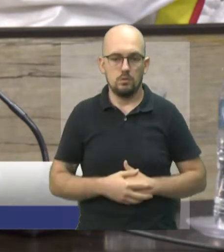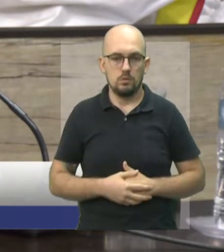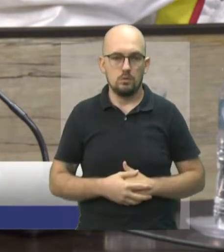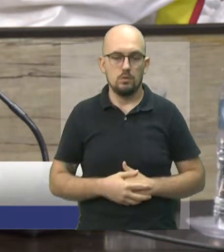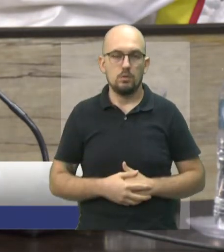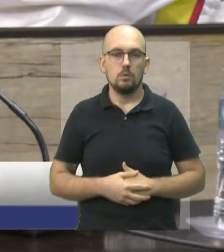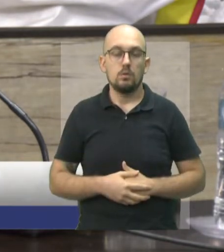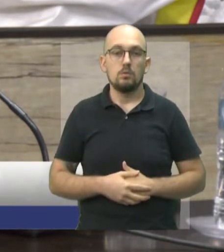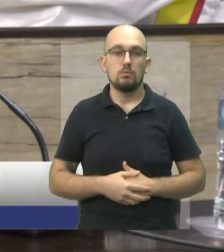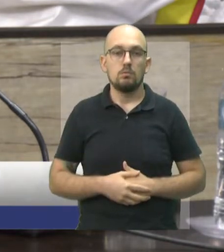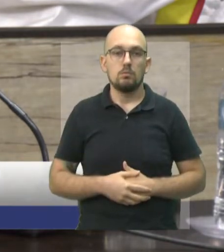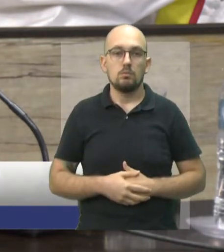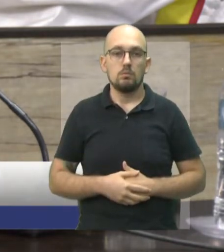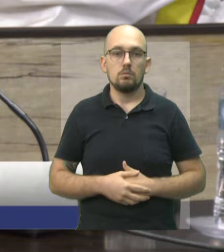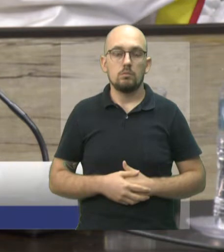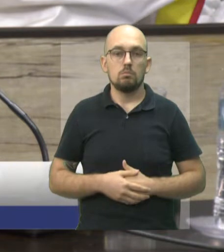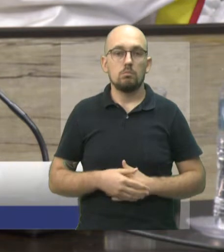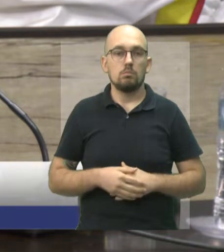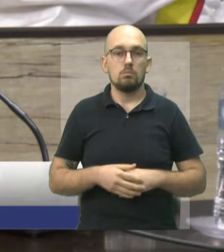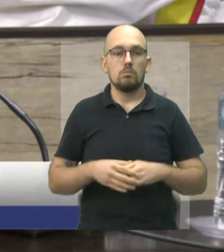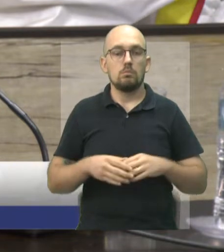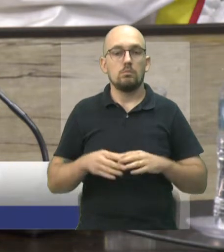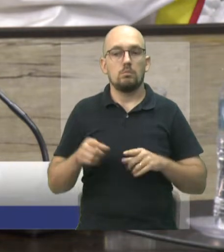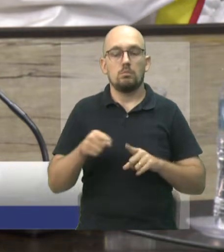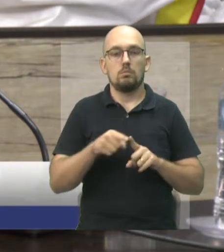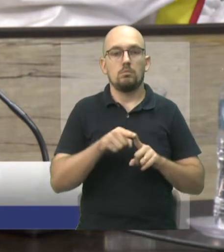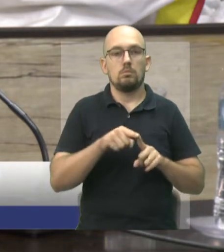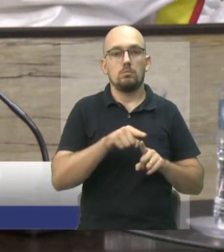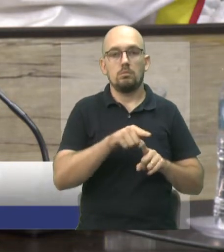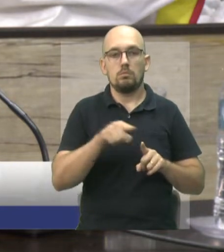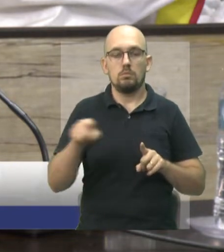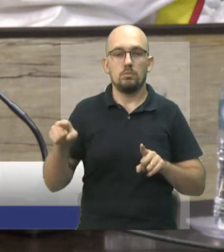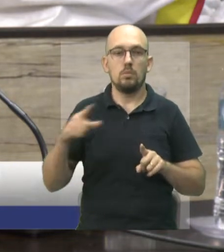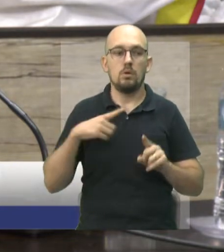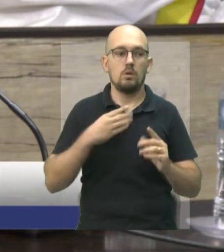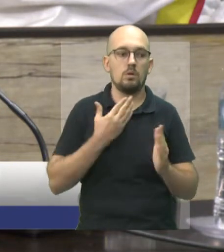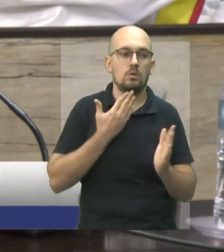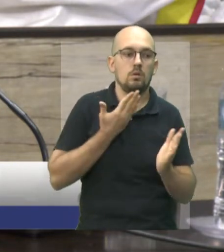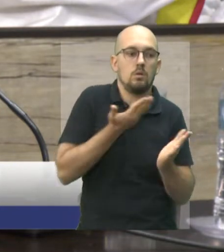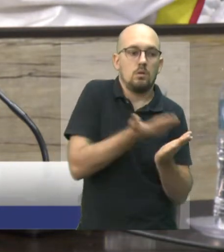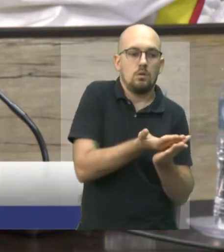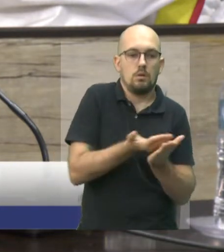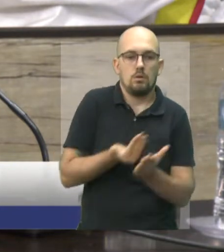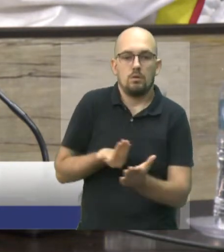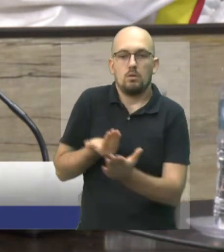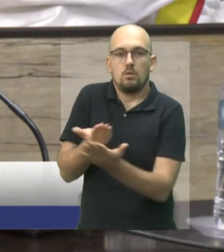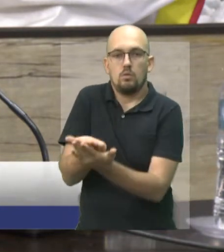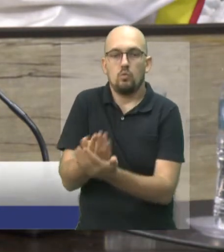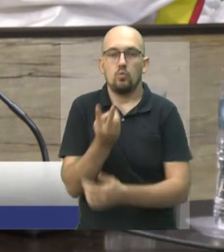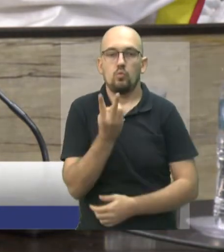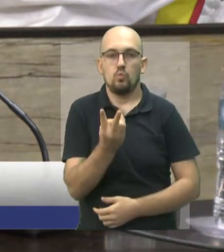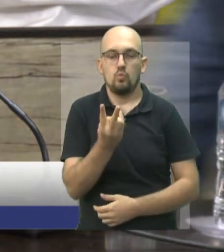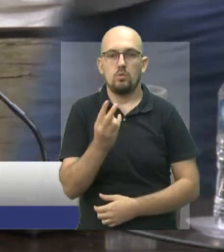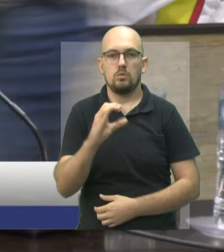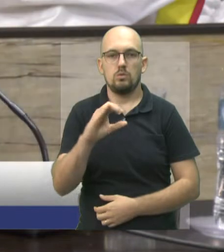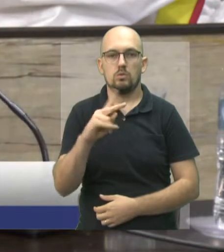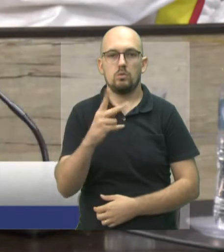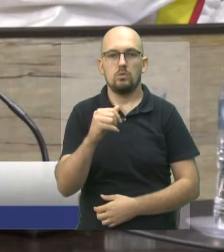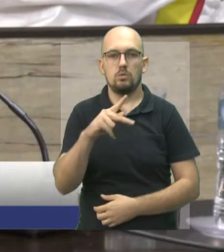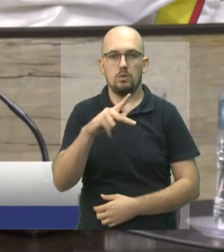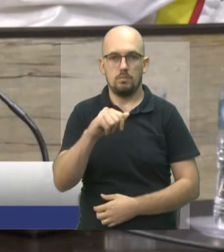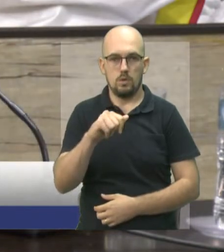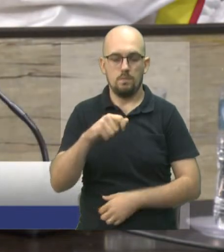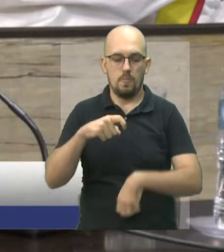Havendo sido protocoladas duas chapas na Secretaria da Câmara até às 9 horas